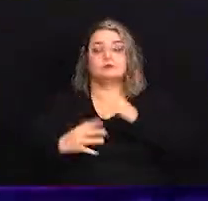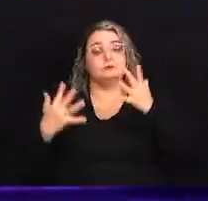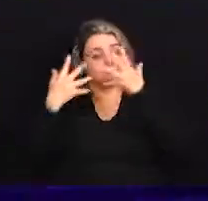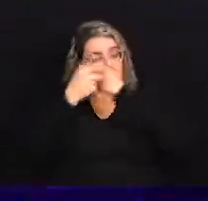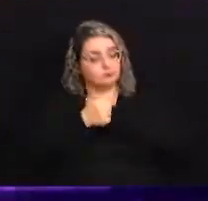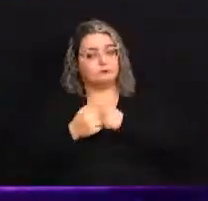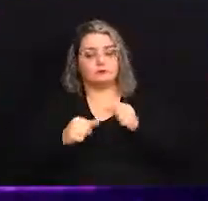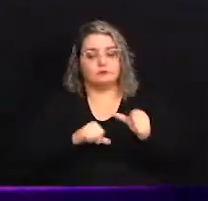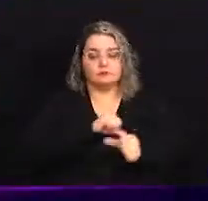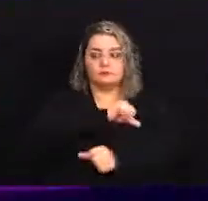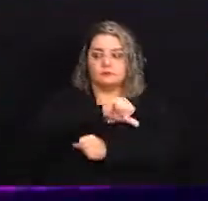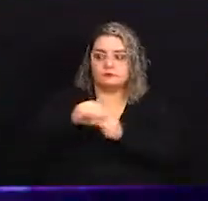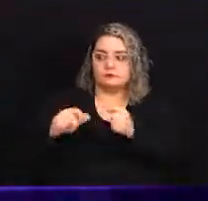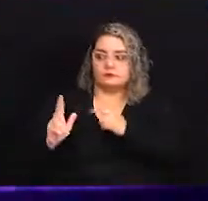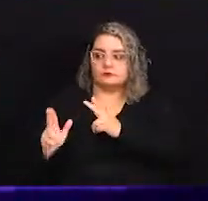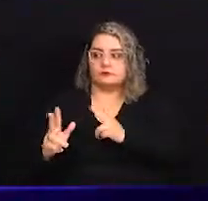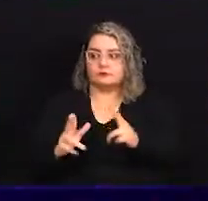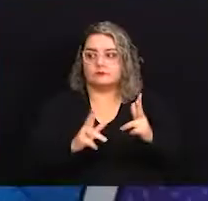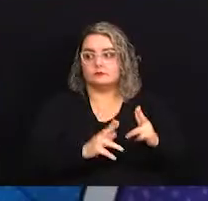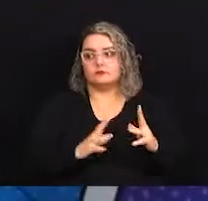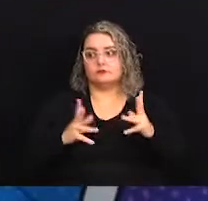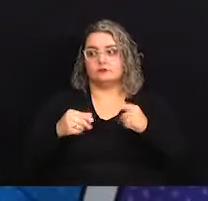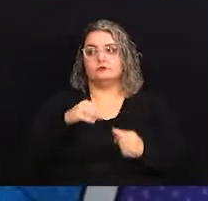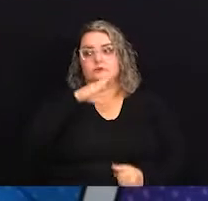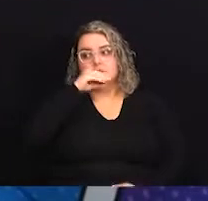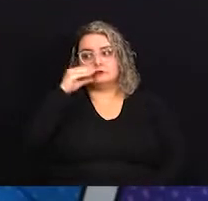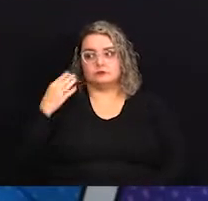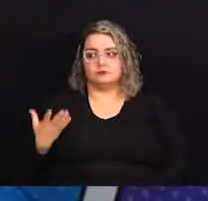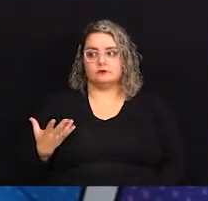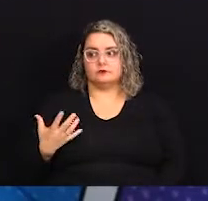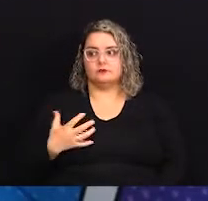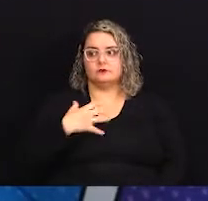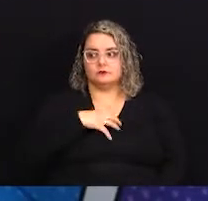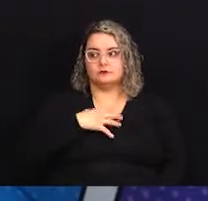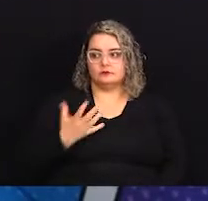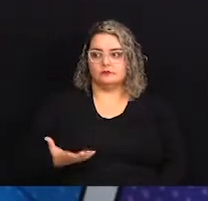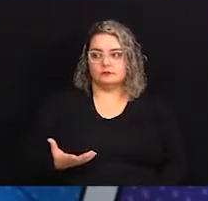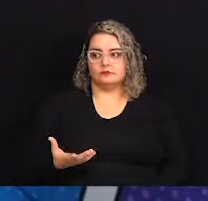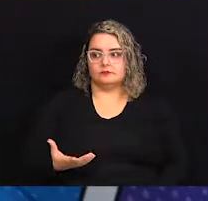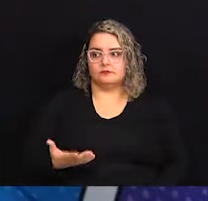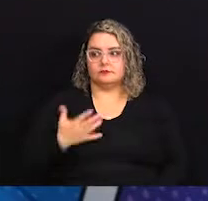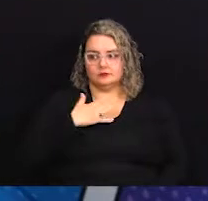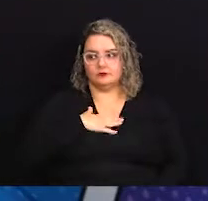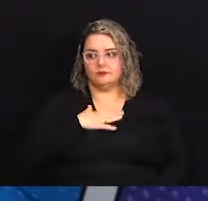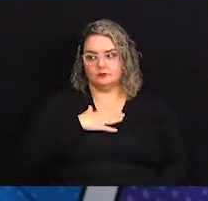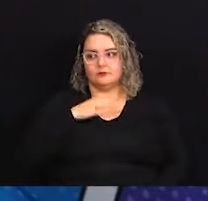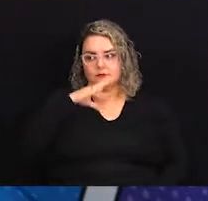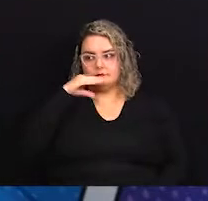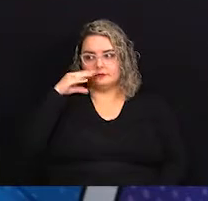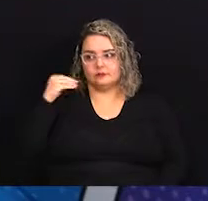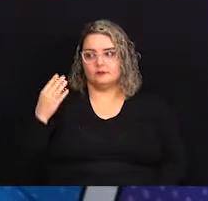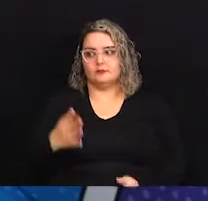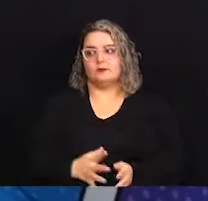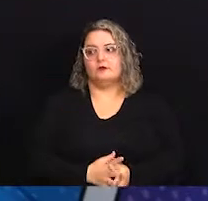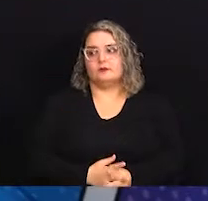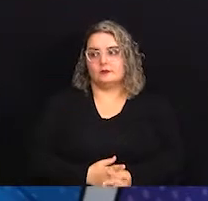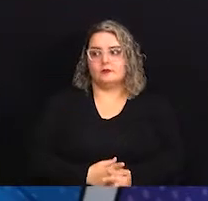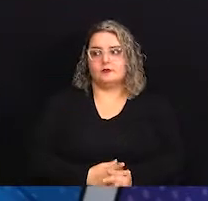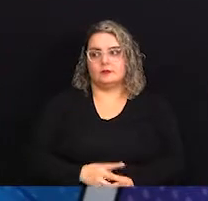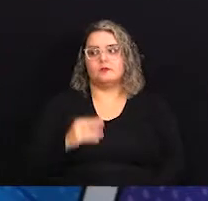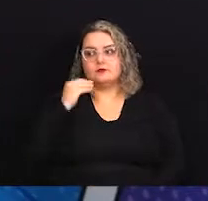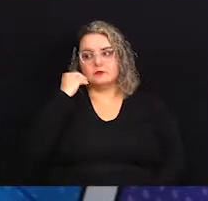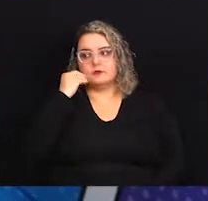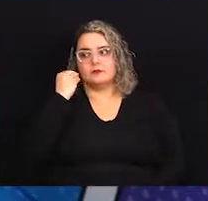bonito nessa transição, ele é universal a todas as adolescências. Então, nesse sentido, acho que eu busquei muito a minha adolescência, e